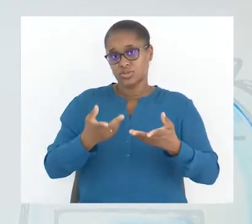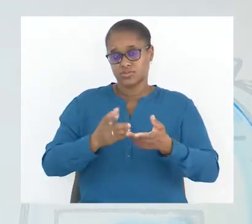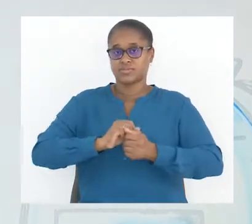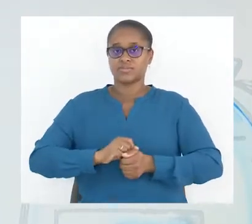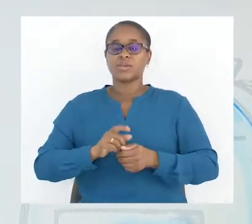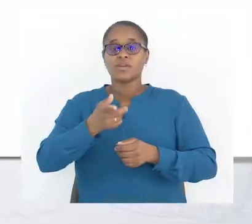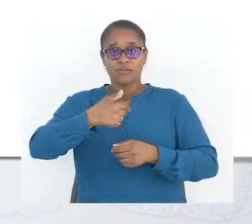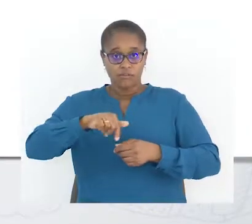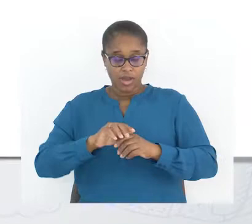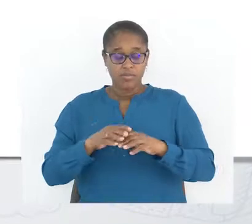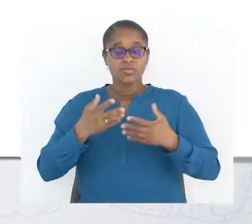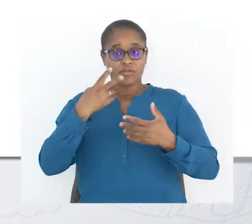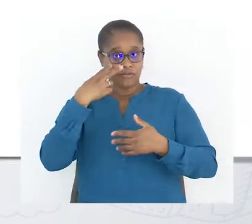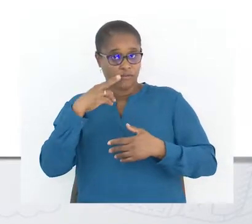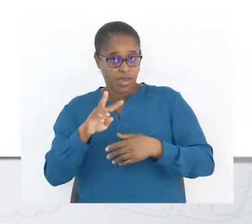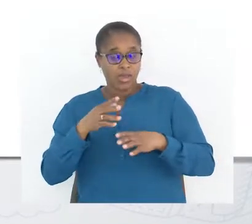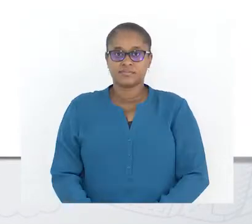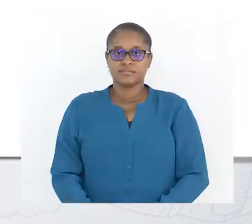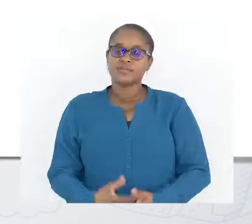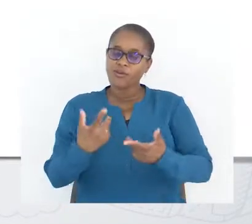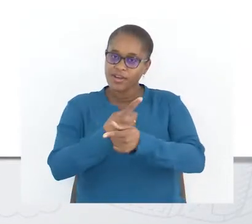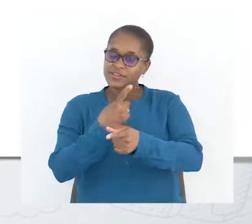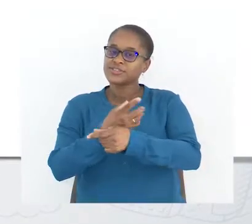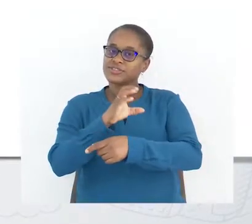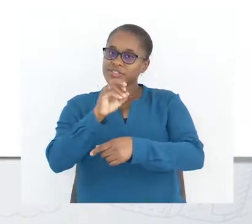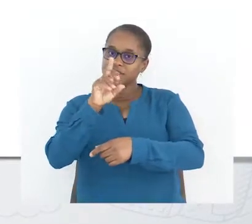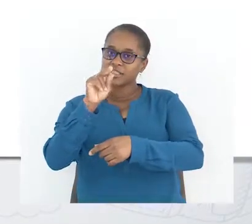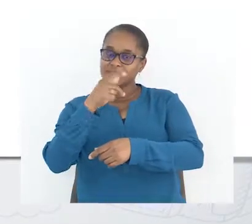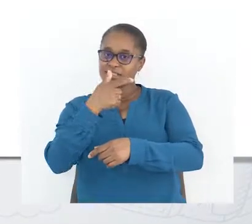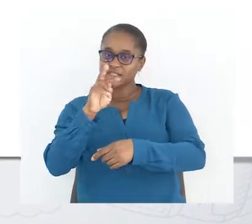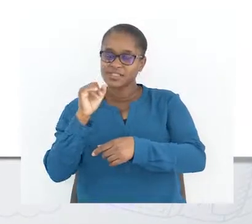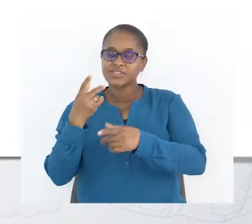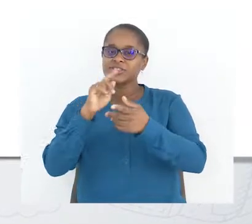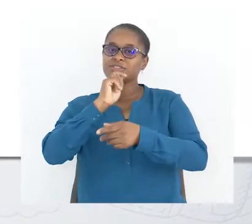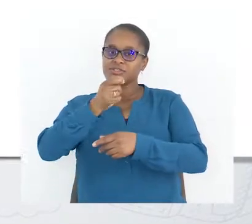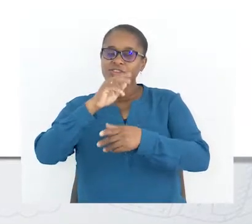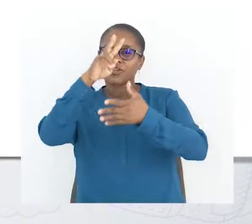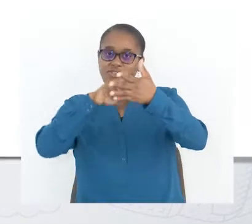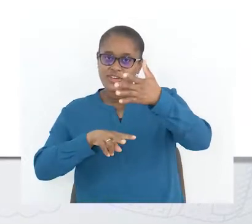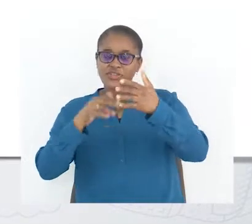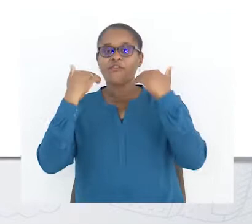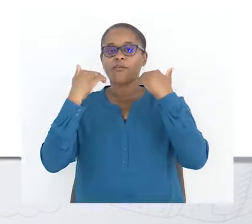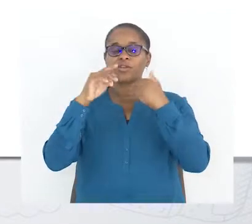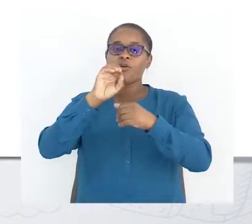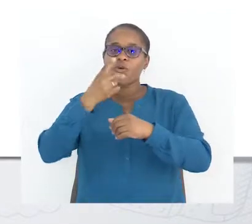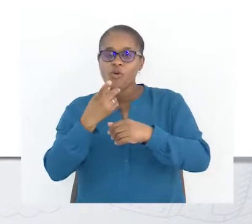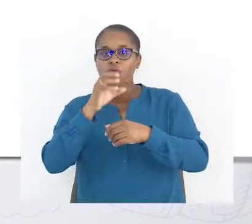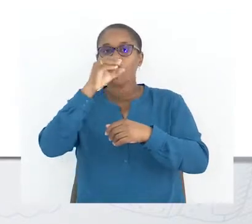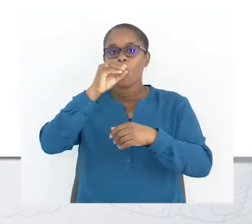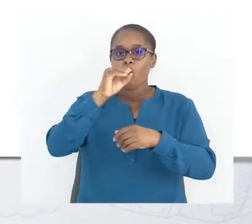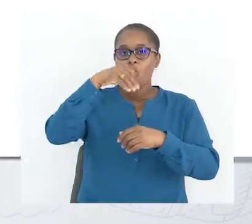Vamos então ver agora características da entrevista. Textos informativos e